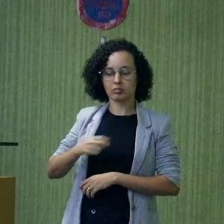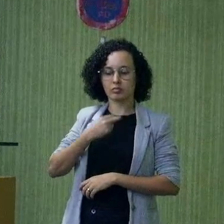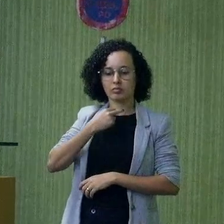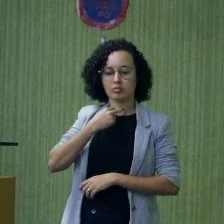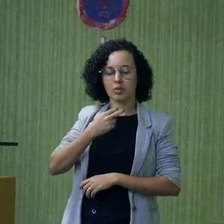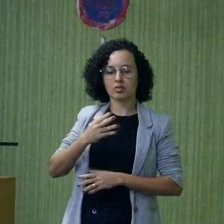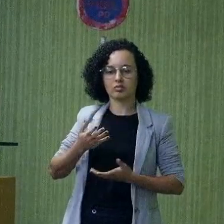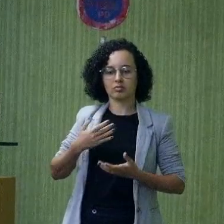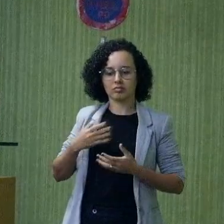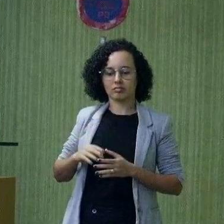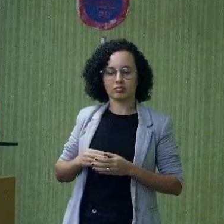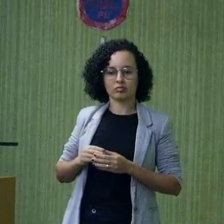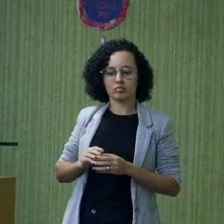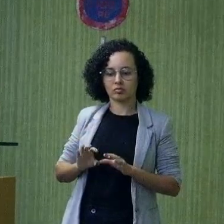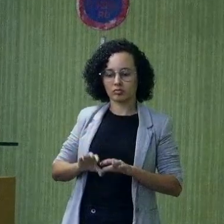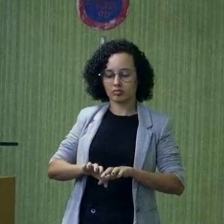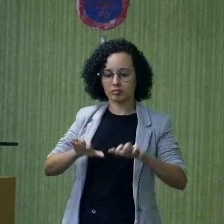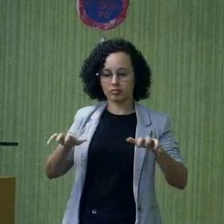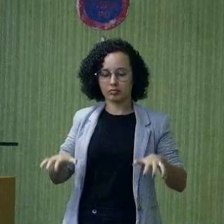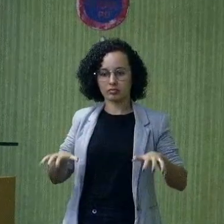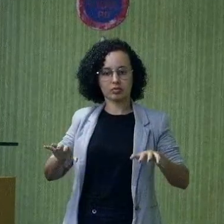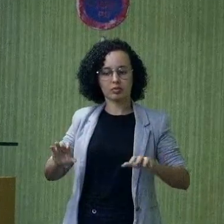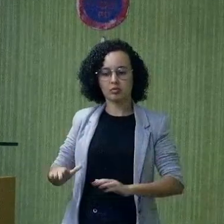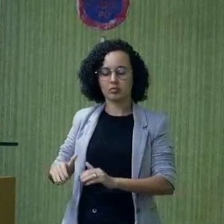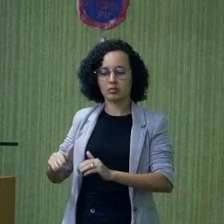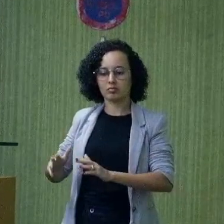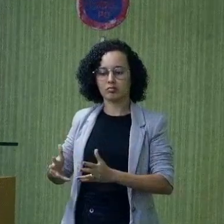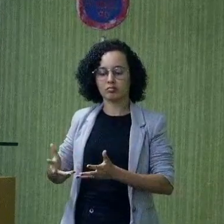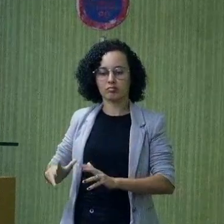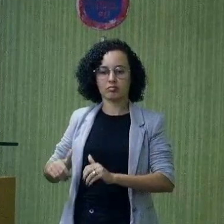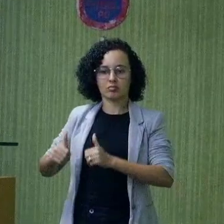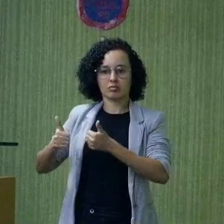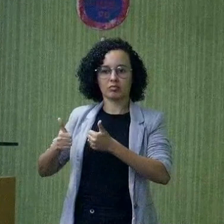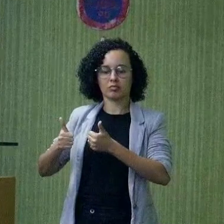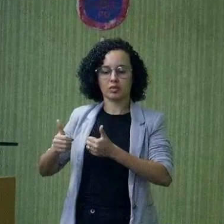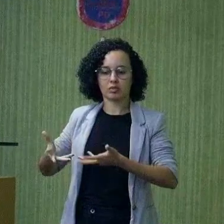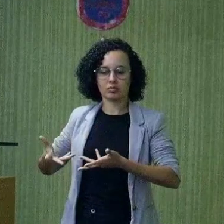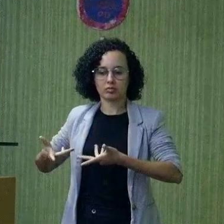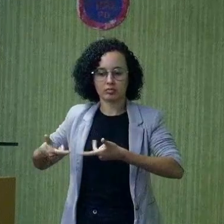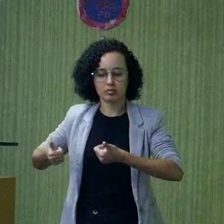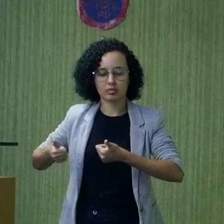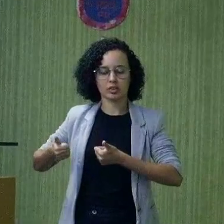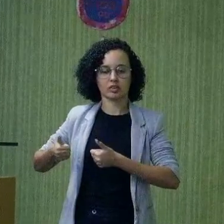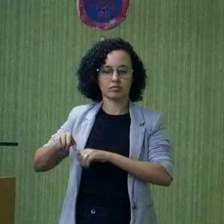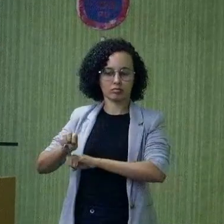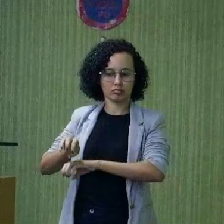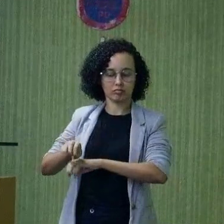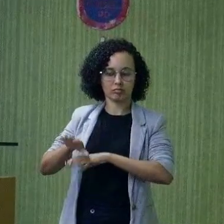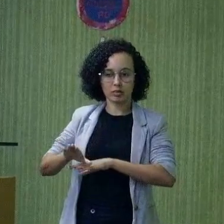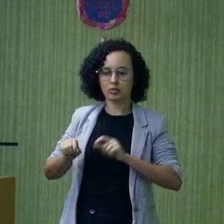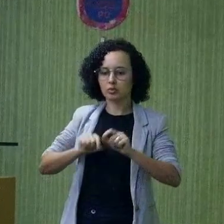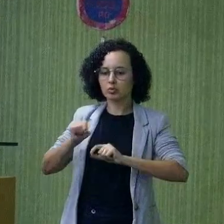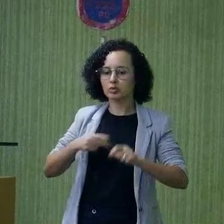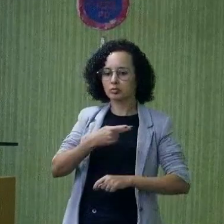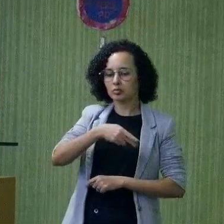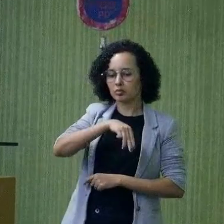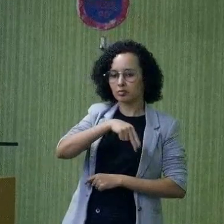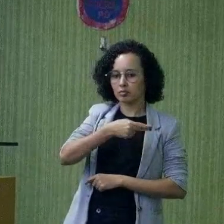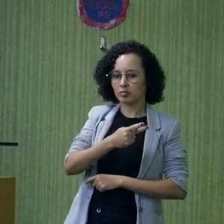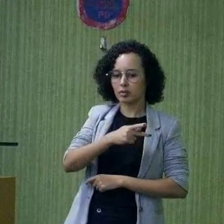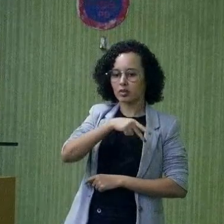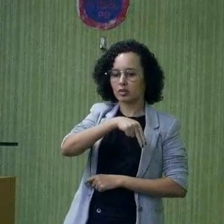aquilo solto não melhorar a qualidade da educação mas vamos ver especificamente o que é que o pne diz então nós tivemos aí um